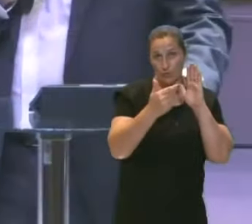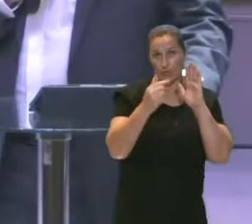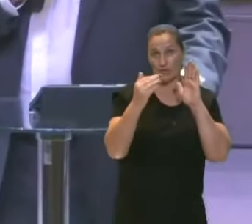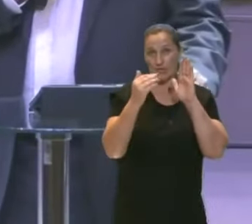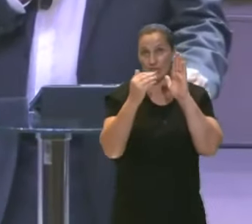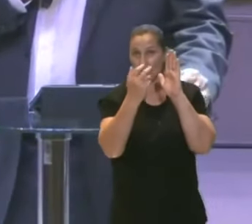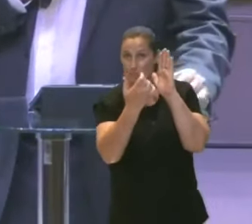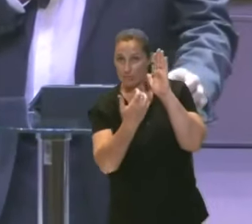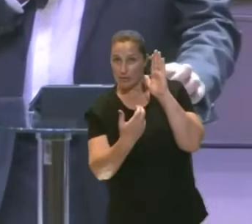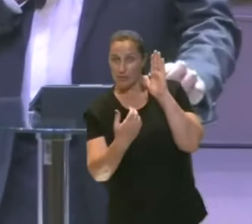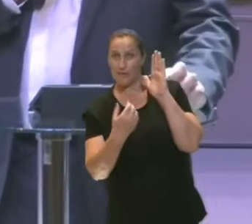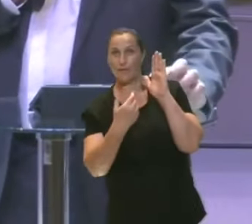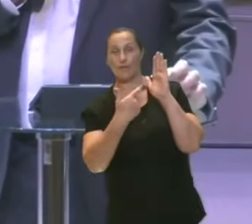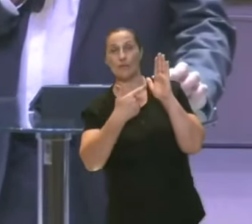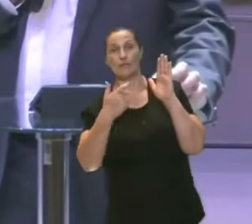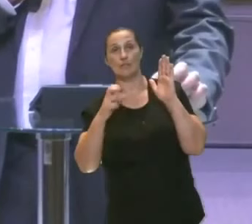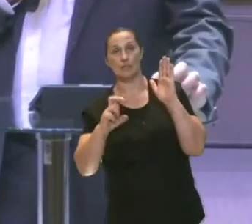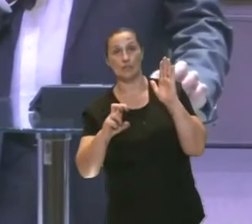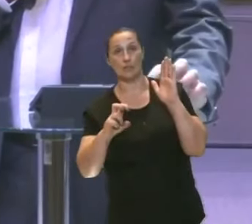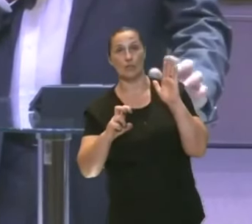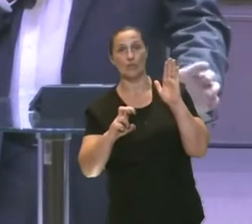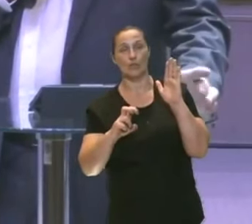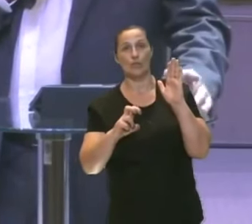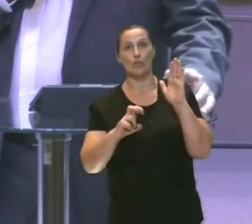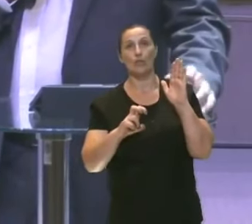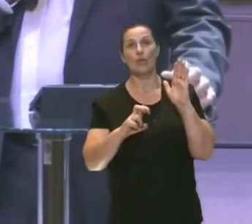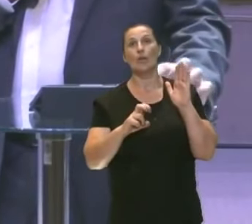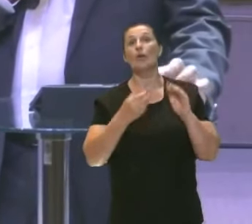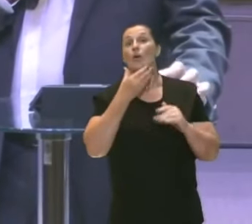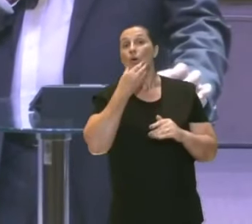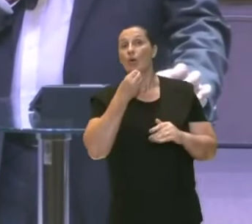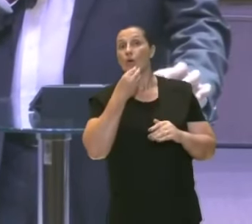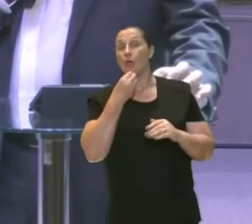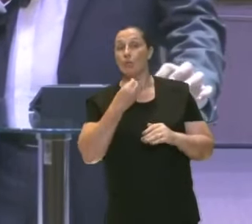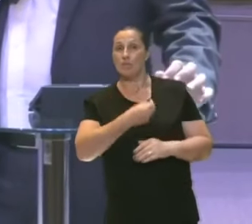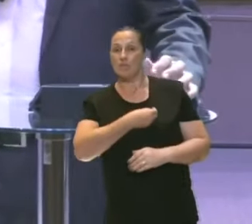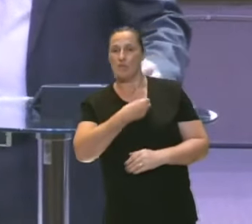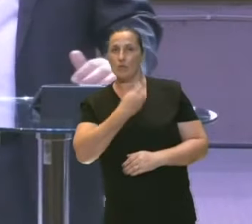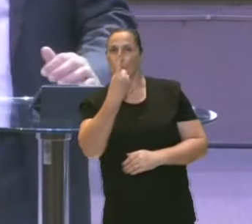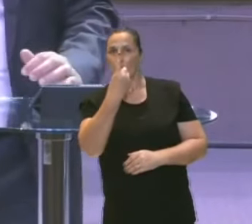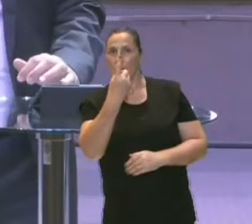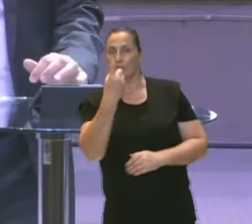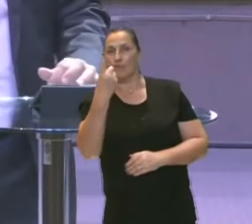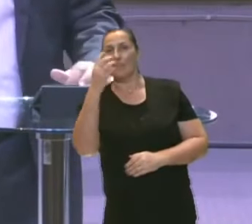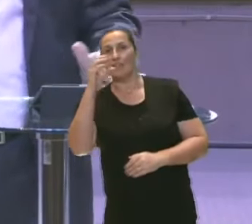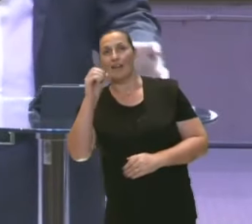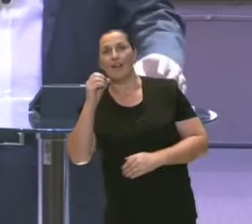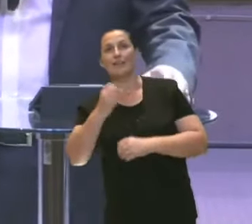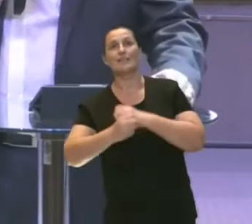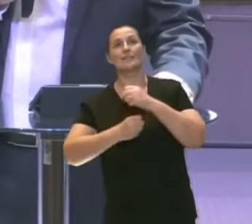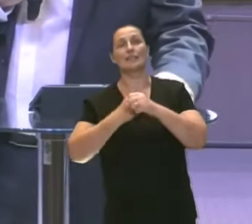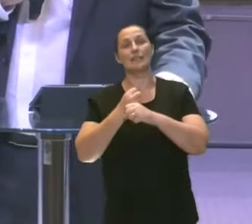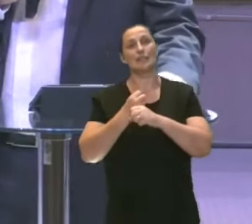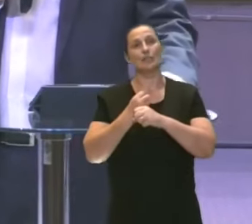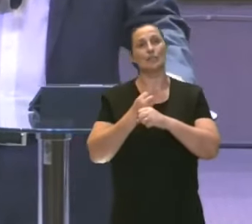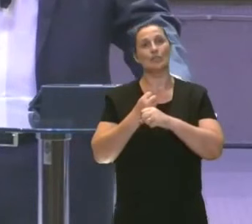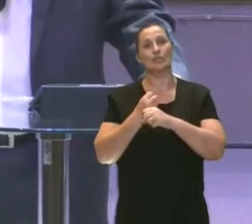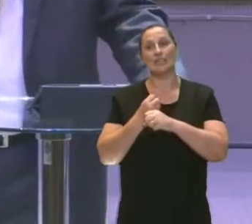Egito, ele e a família do seu pai. E José viveu 110 anos e chegou a ver os netos de Efraim, seu